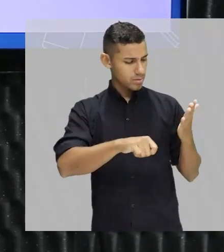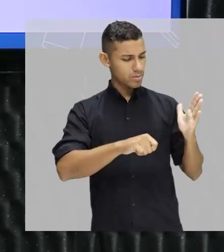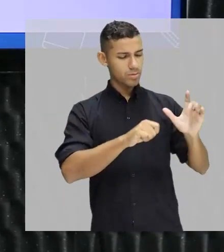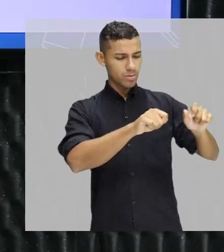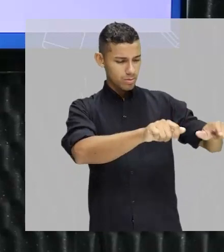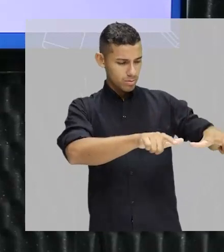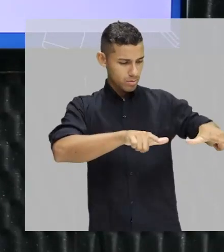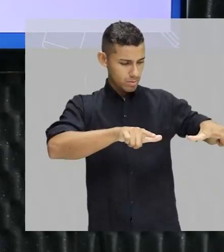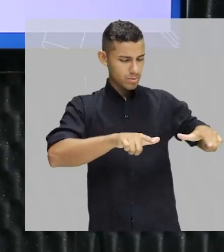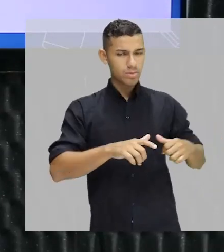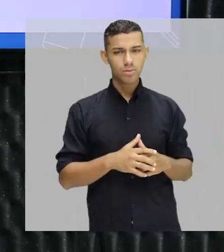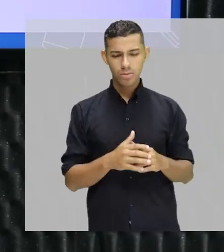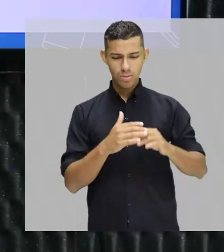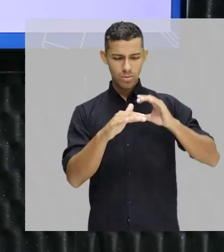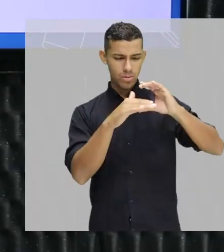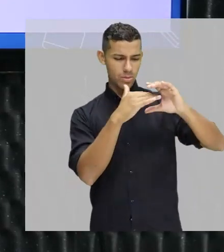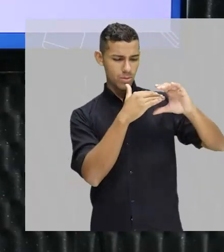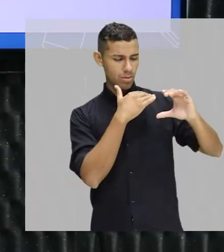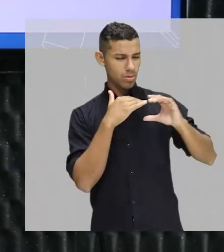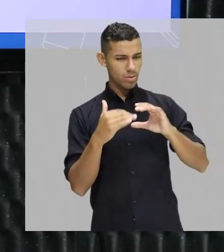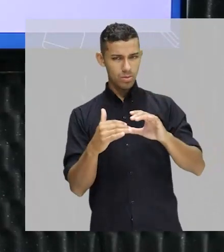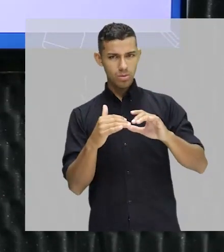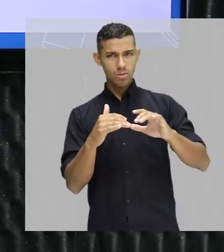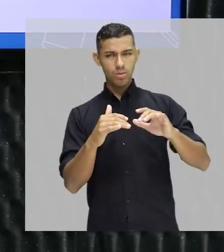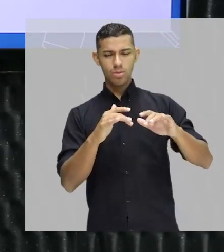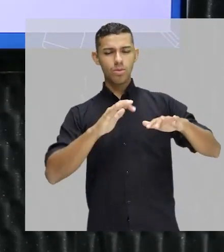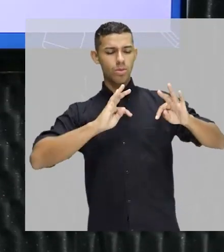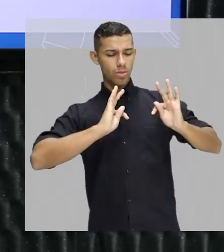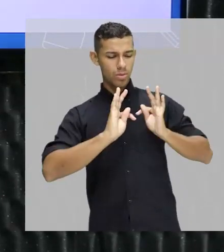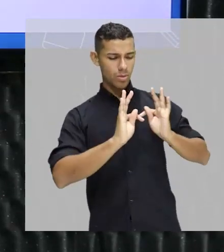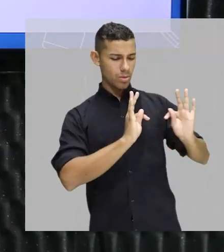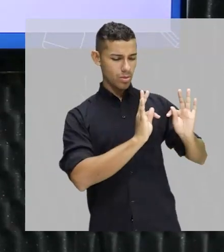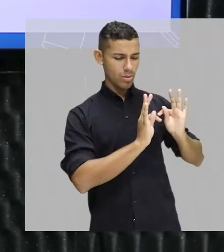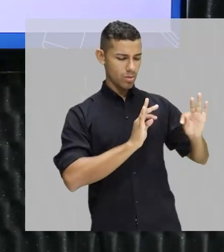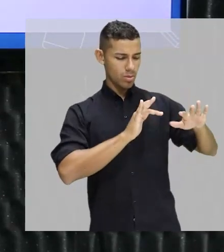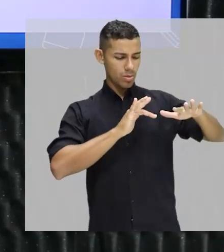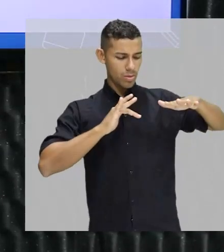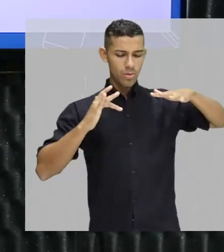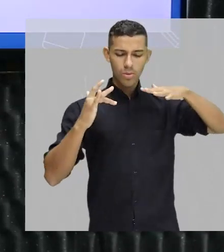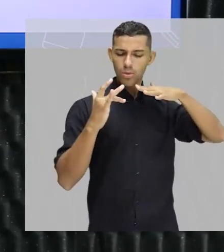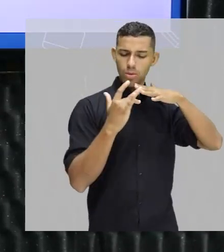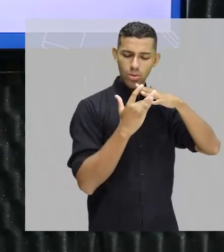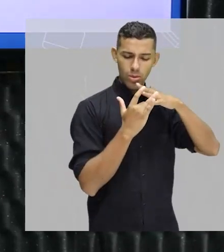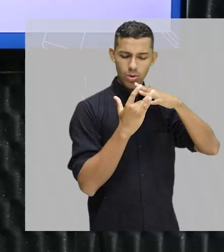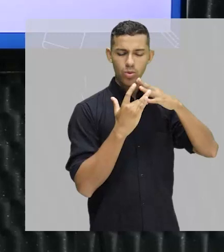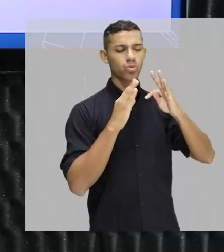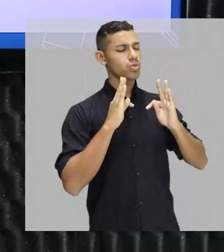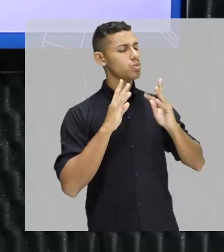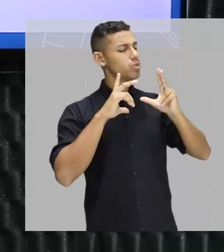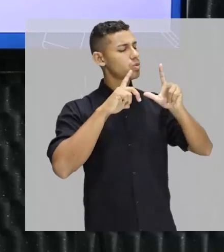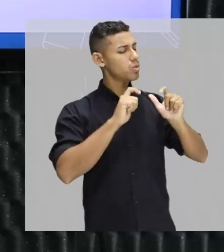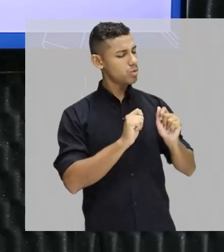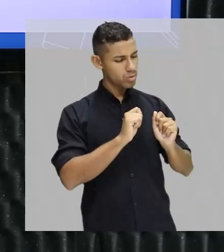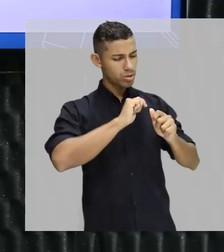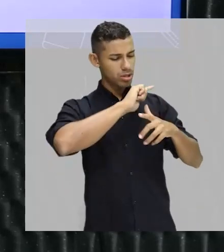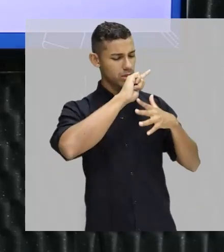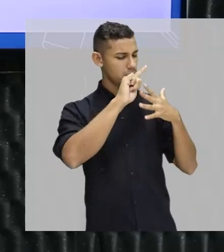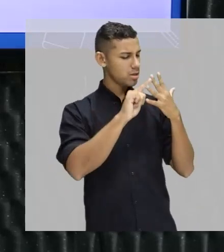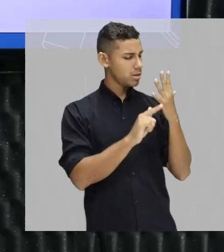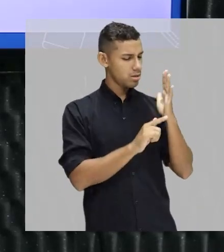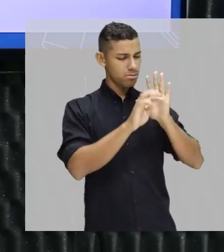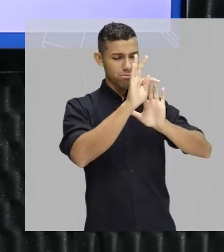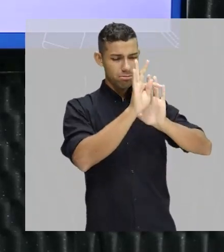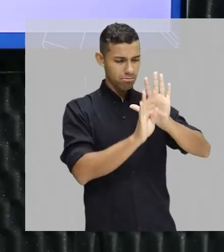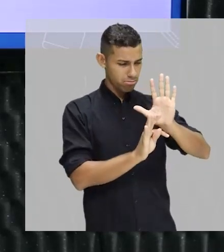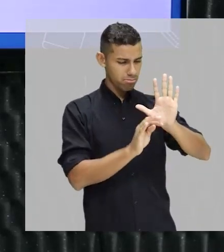mensagens, todo o conteúdo digital. Então, tudo isso que permeia o nosso cotidiano é uma infinidade de gêneros textuais que nós temos.